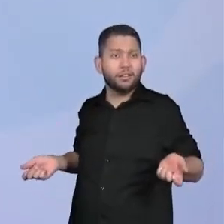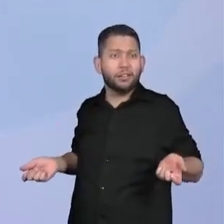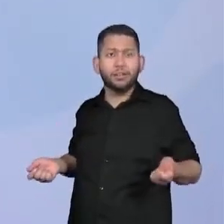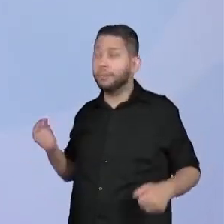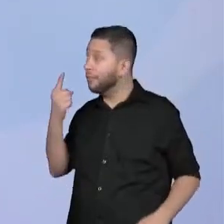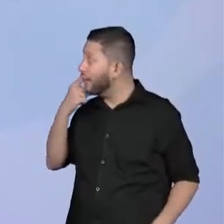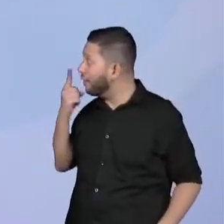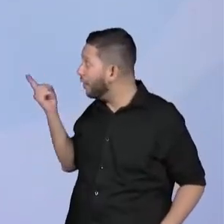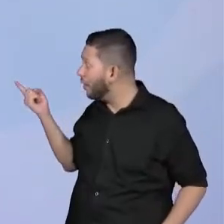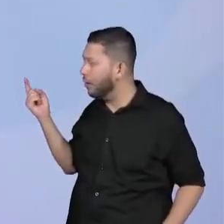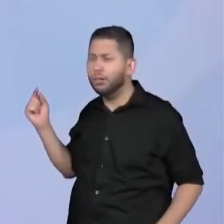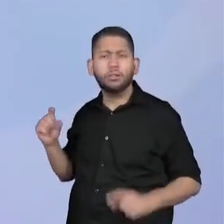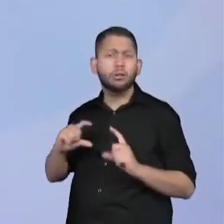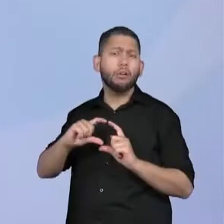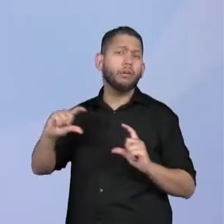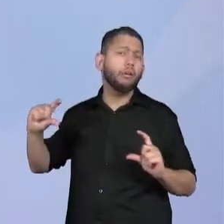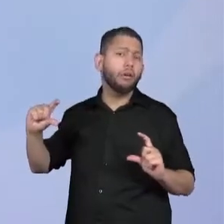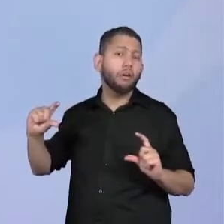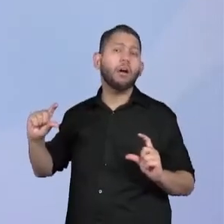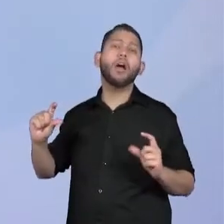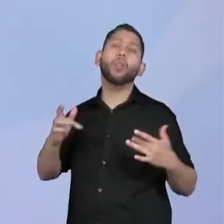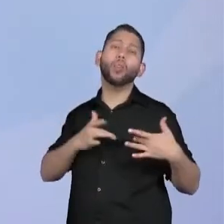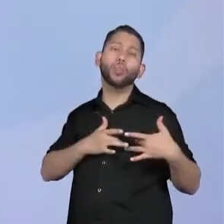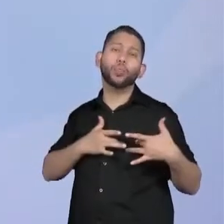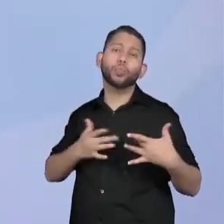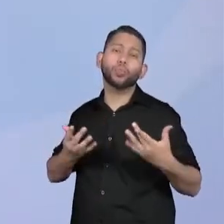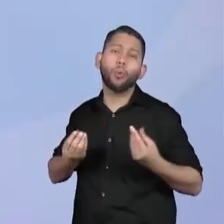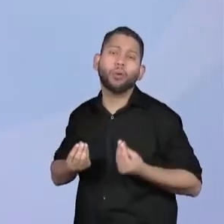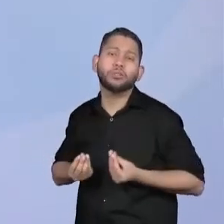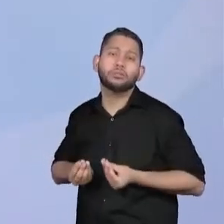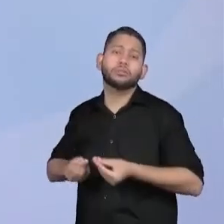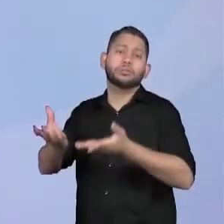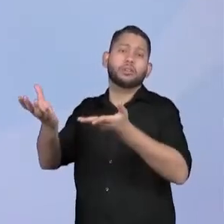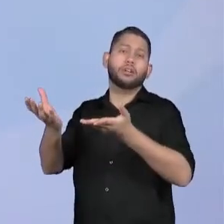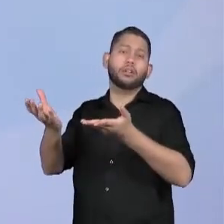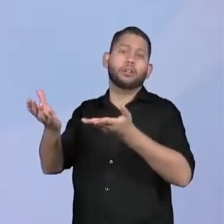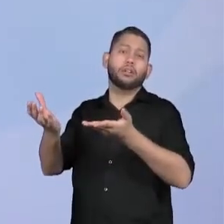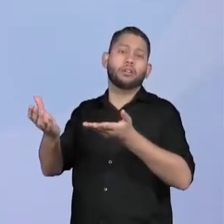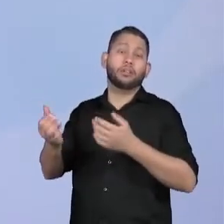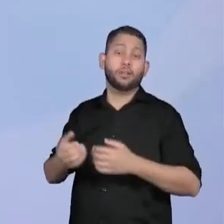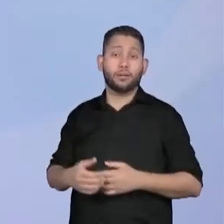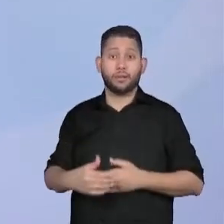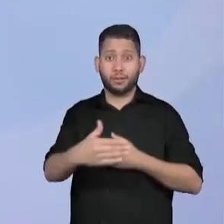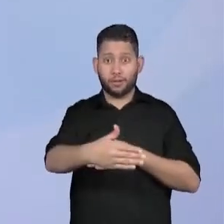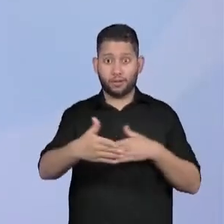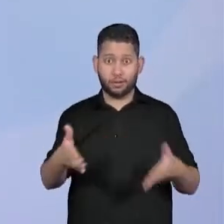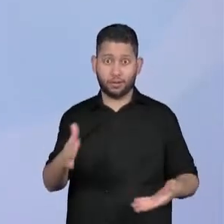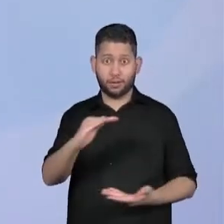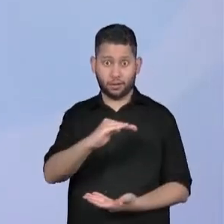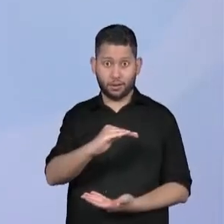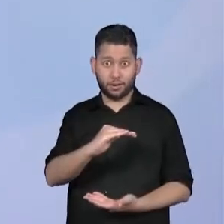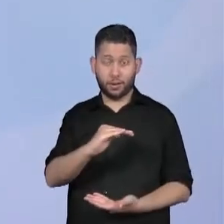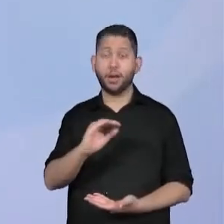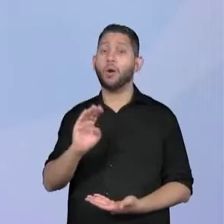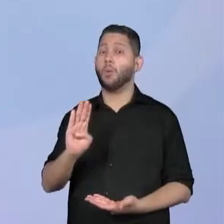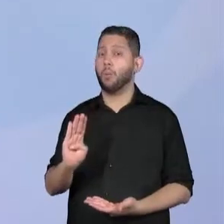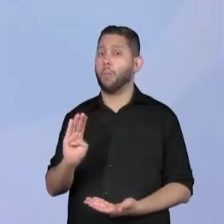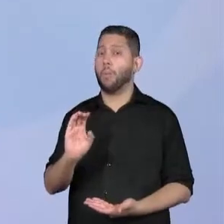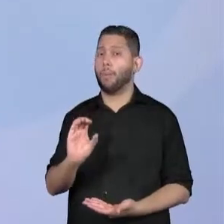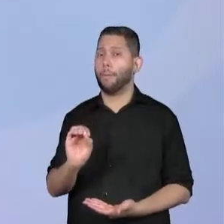donation box. É uma caixa que tem um nome ali e o nome dela é donation. Olha só,